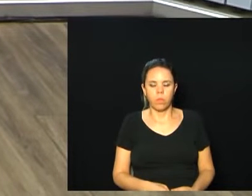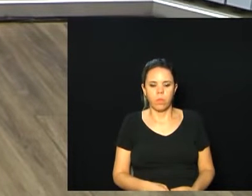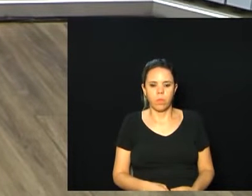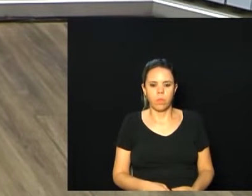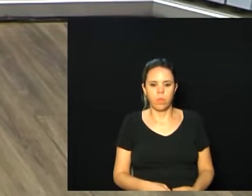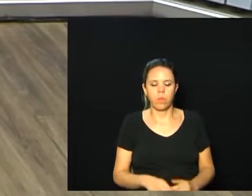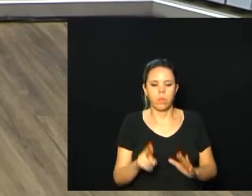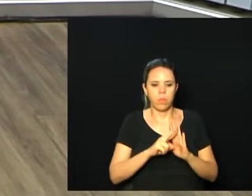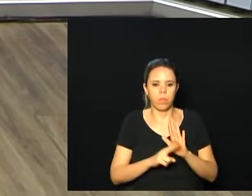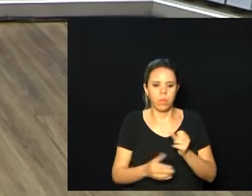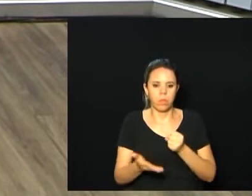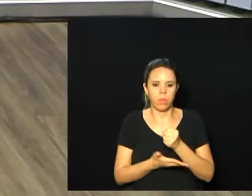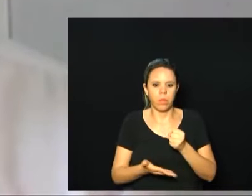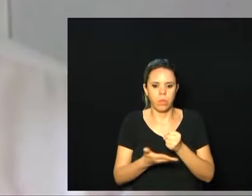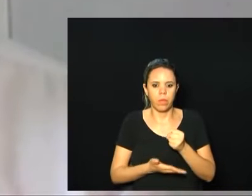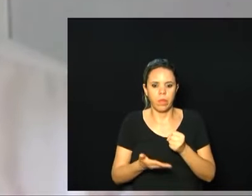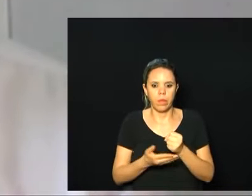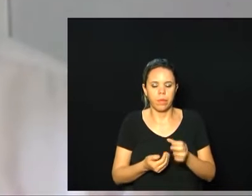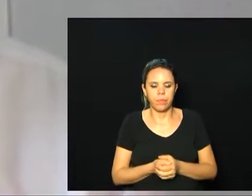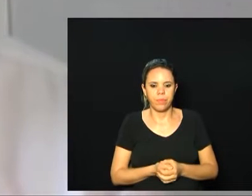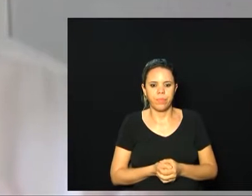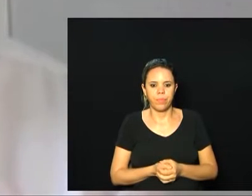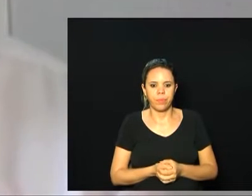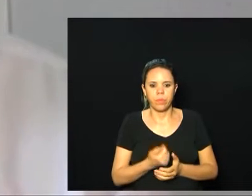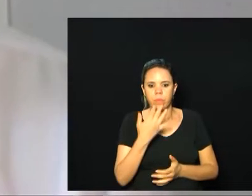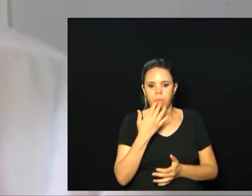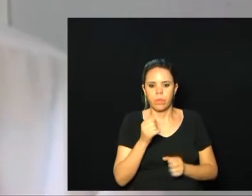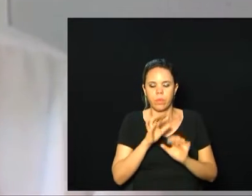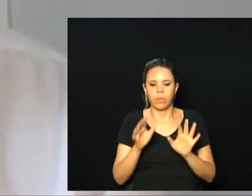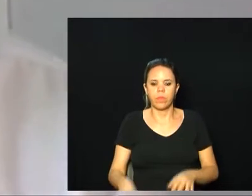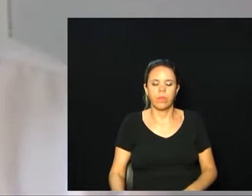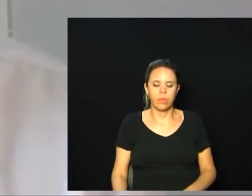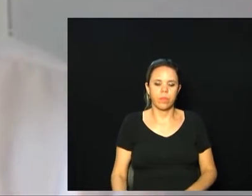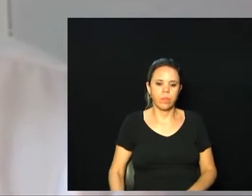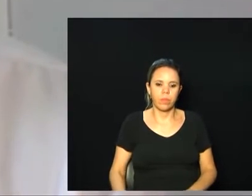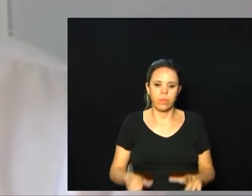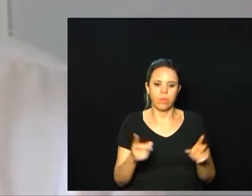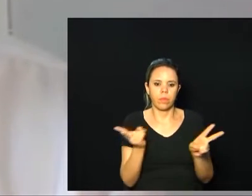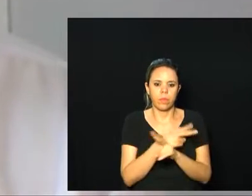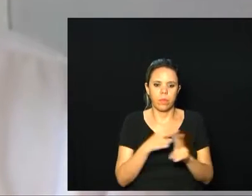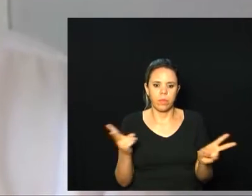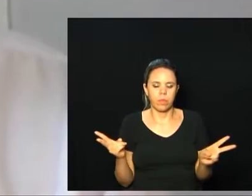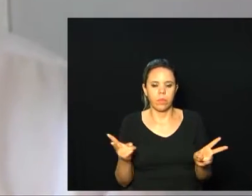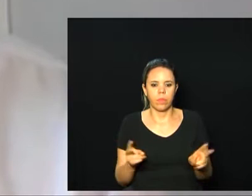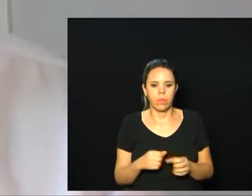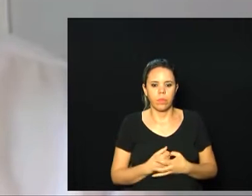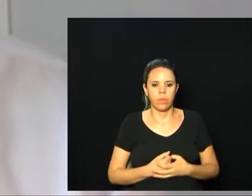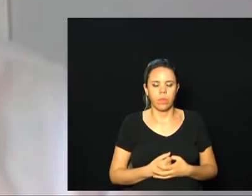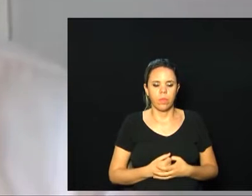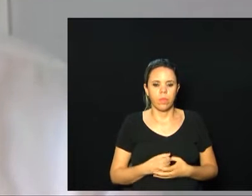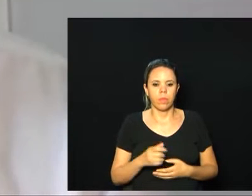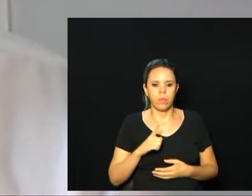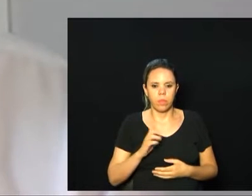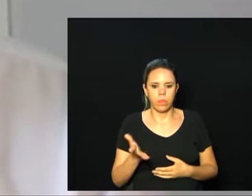Existem regras que são básicas, tá? Cores claras, lugares que têm boa ventilação, boa iluminação, já te dão